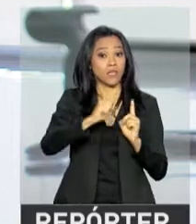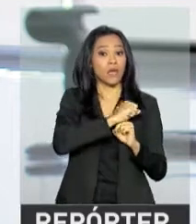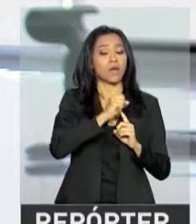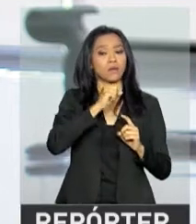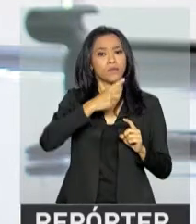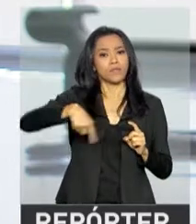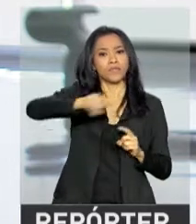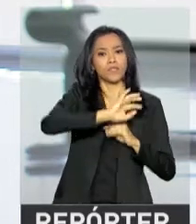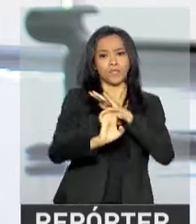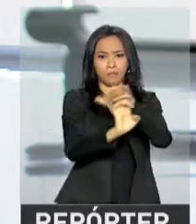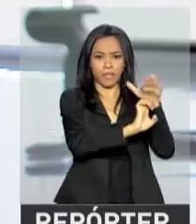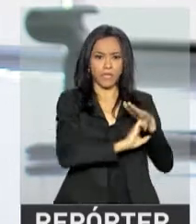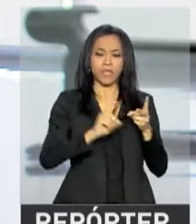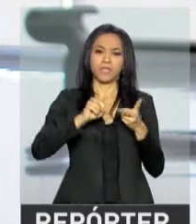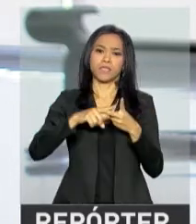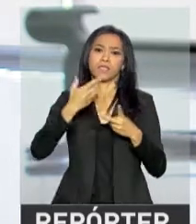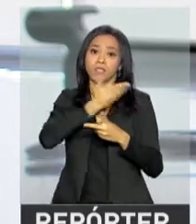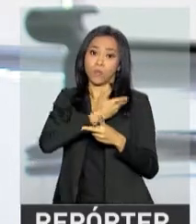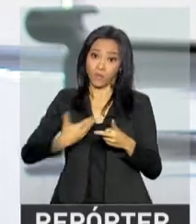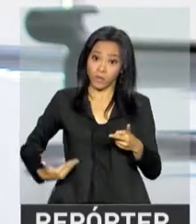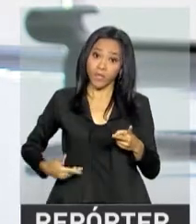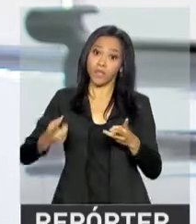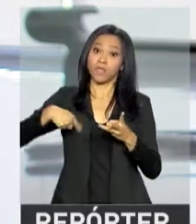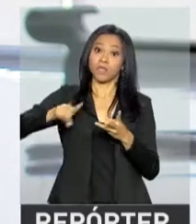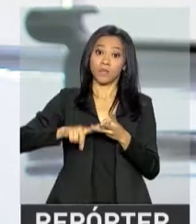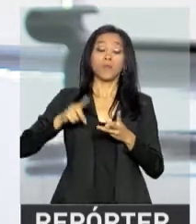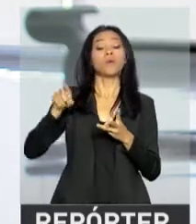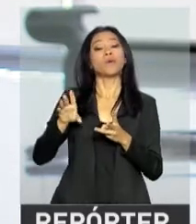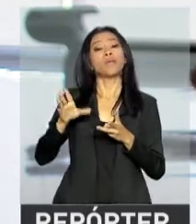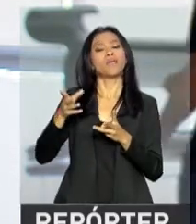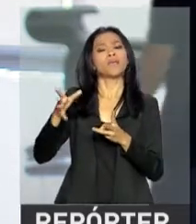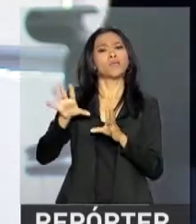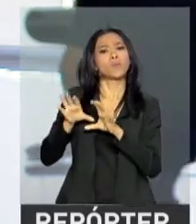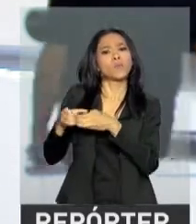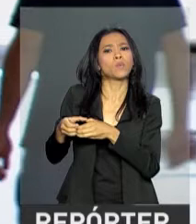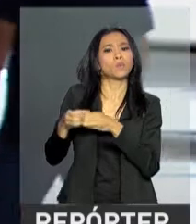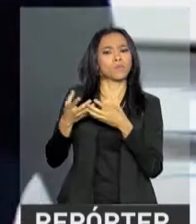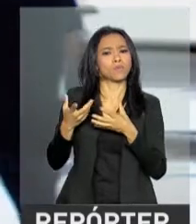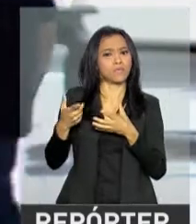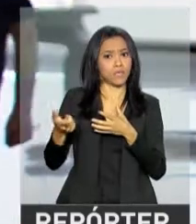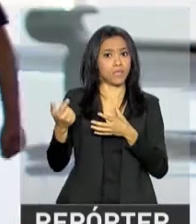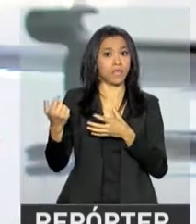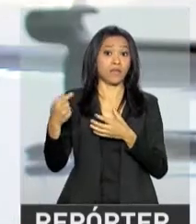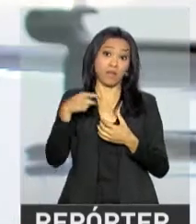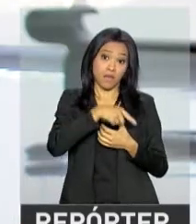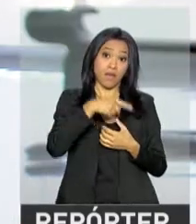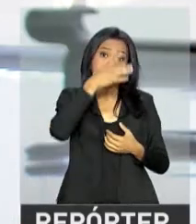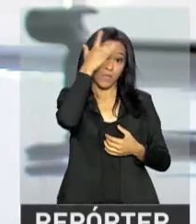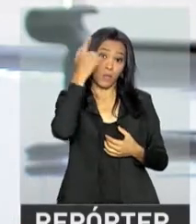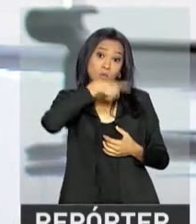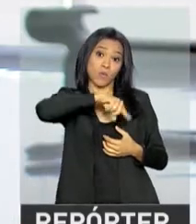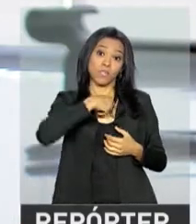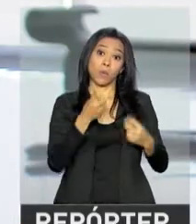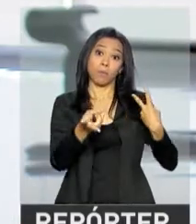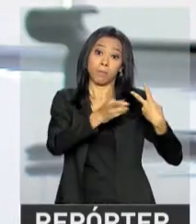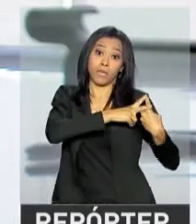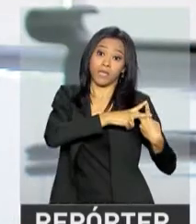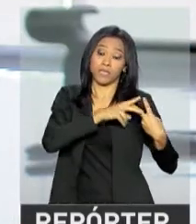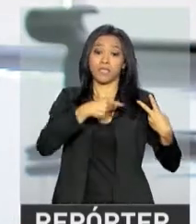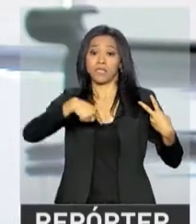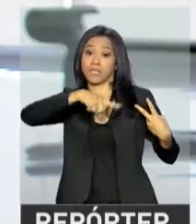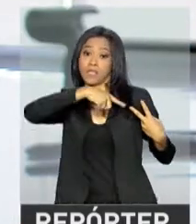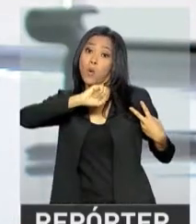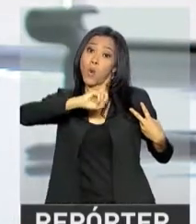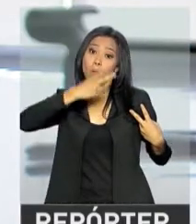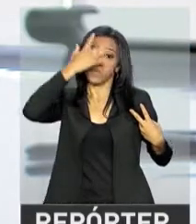empreendimentos de economia solidária que empregam pessoas que estão presas que estão cumprindo penas alternativas ou pessoas que